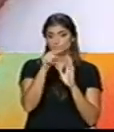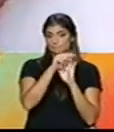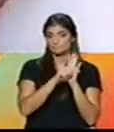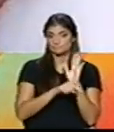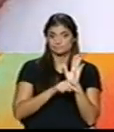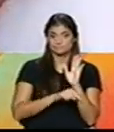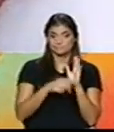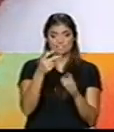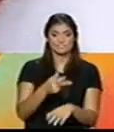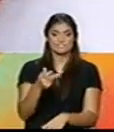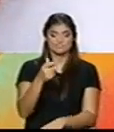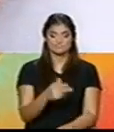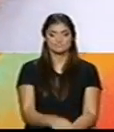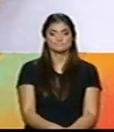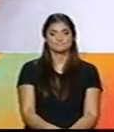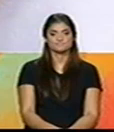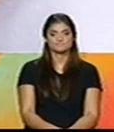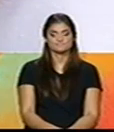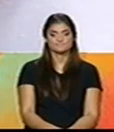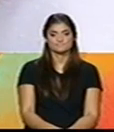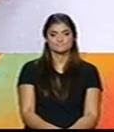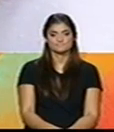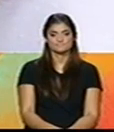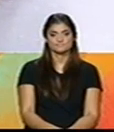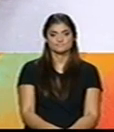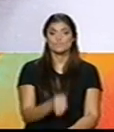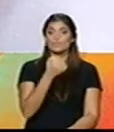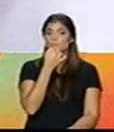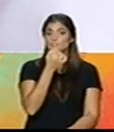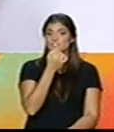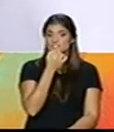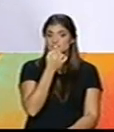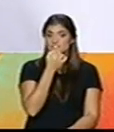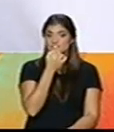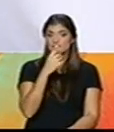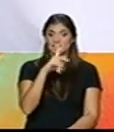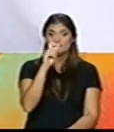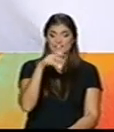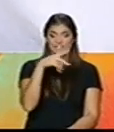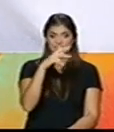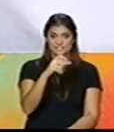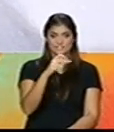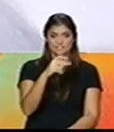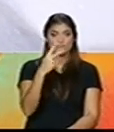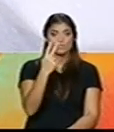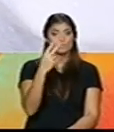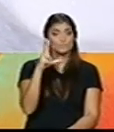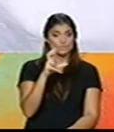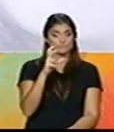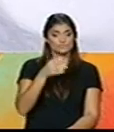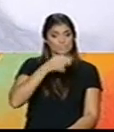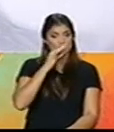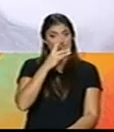dinâmica que é a televisão. Ora, cá está. Com uma maçãzinha reineta ali tão bonita. Tarte de maçã reineta,